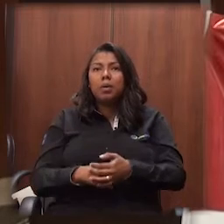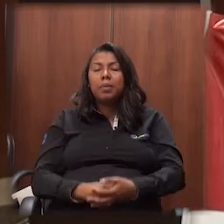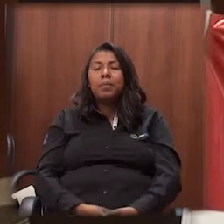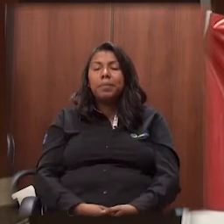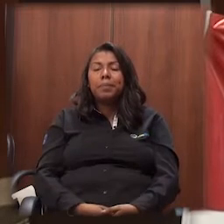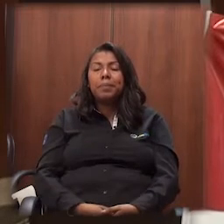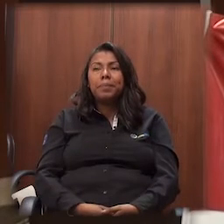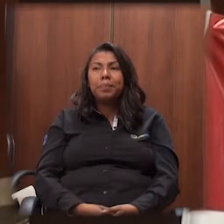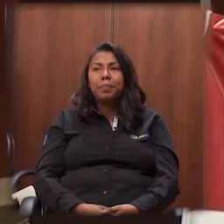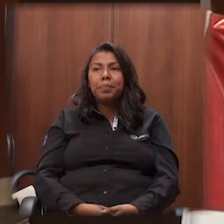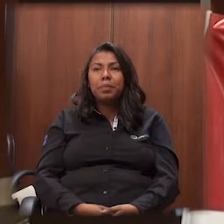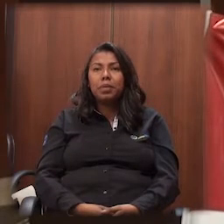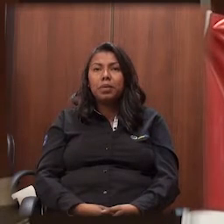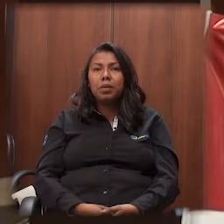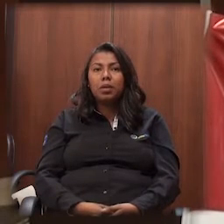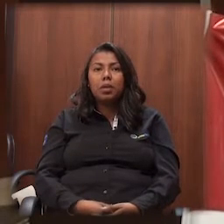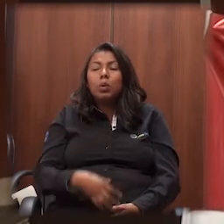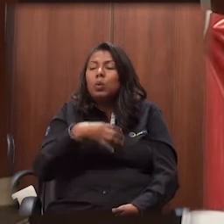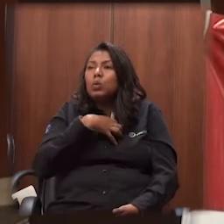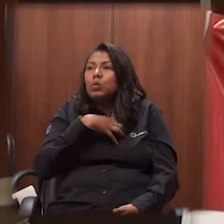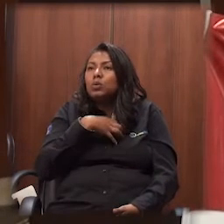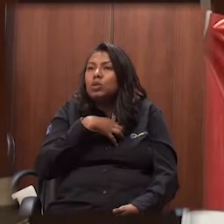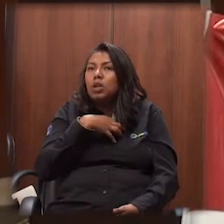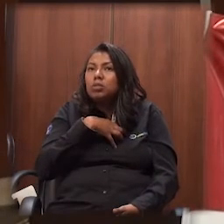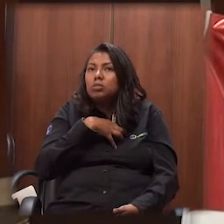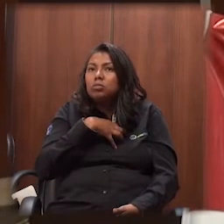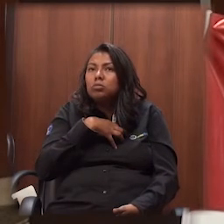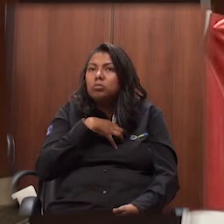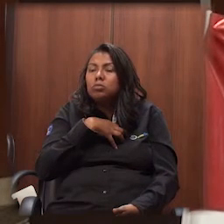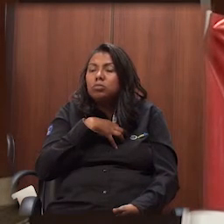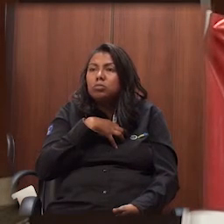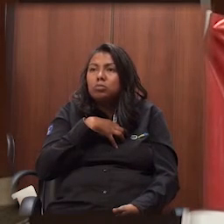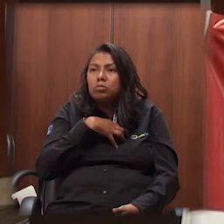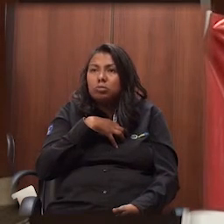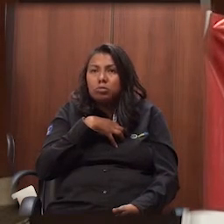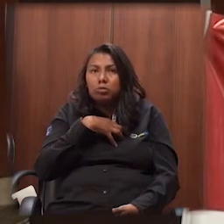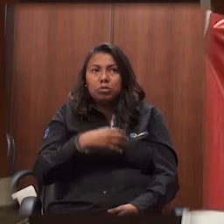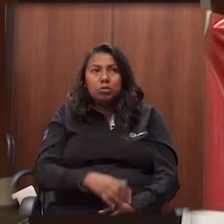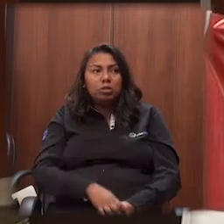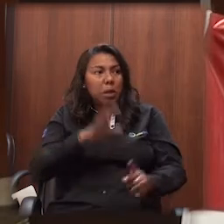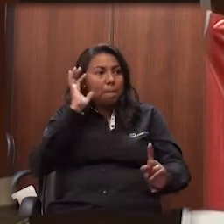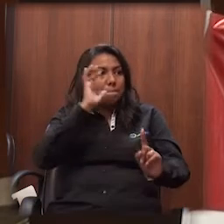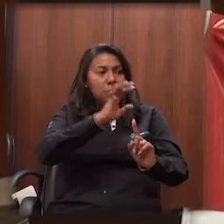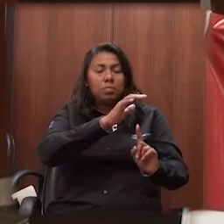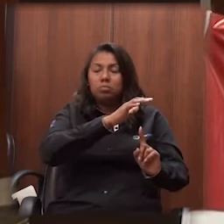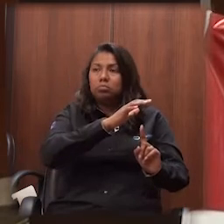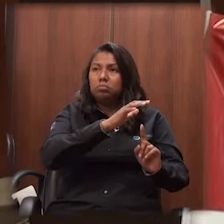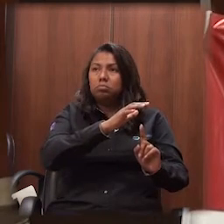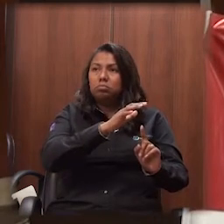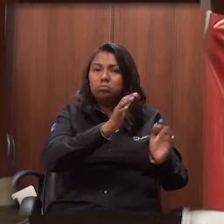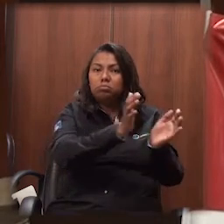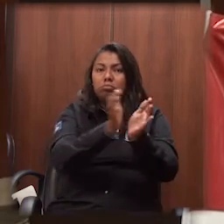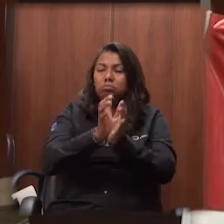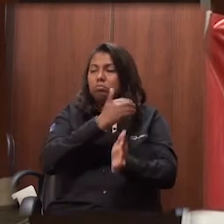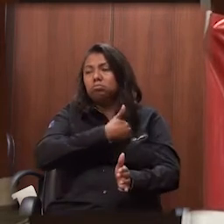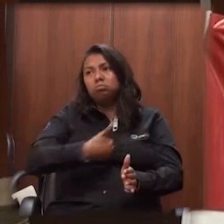comissão, qual vai ser o jeito que nós vamos alcançar, né, os órgãos, né? Talvez esse jeito seja um